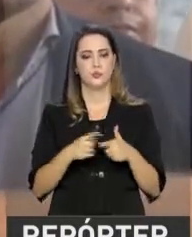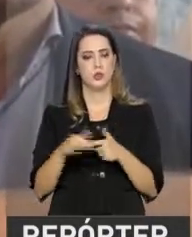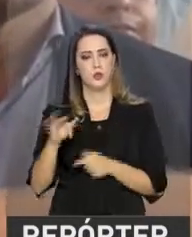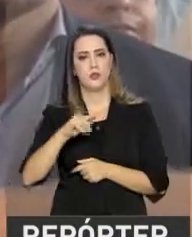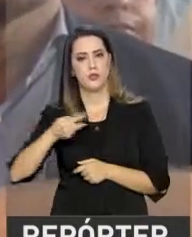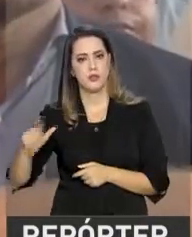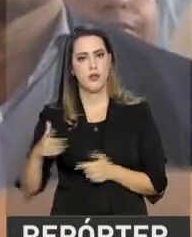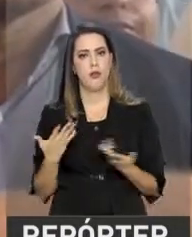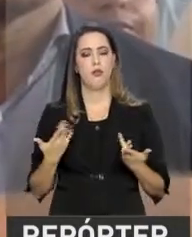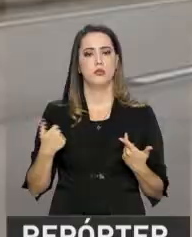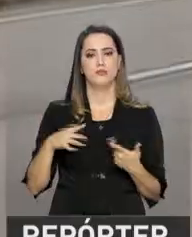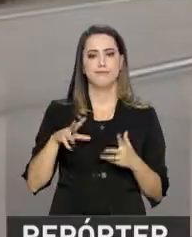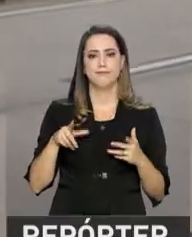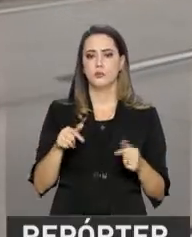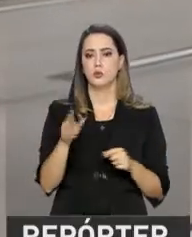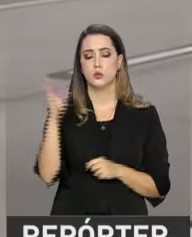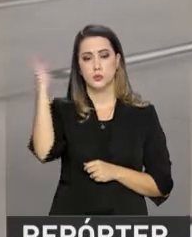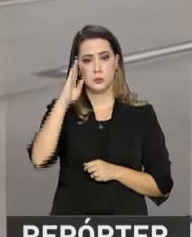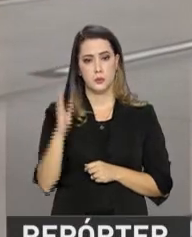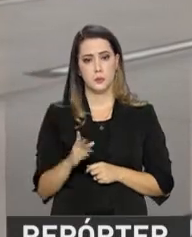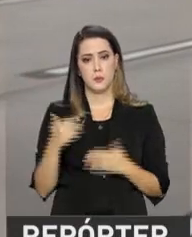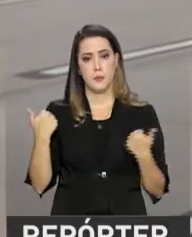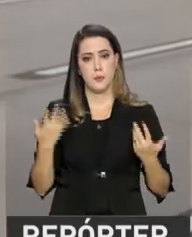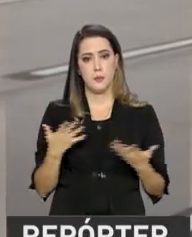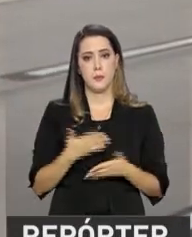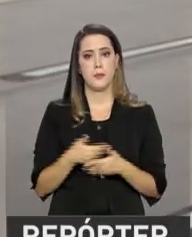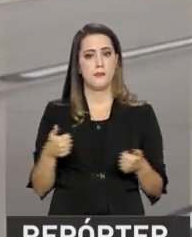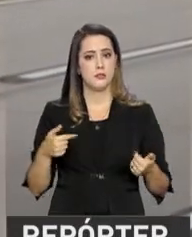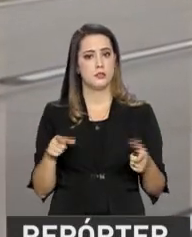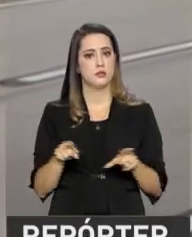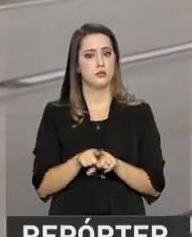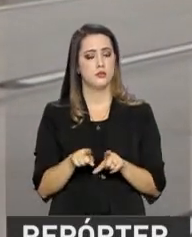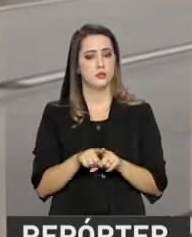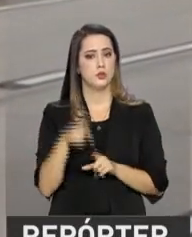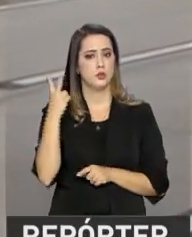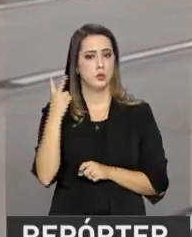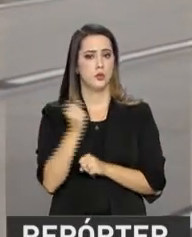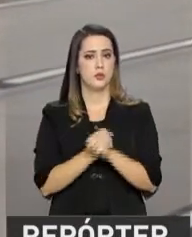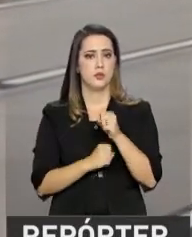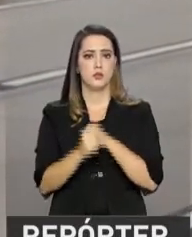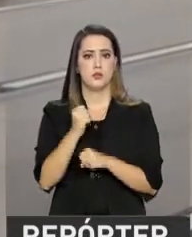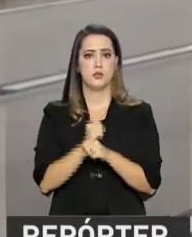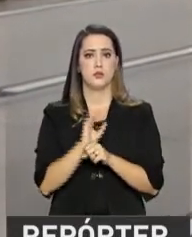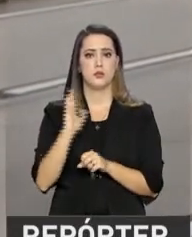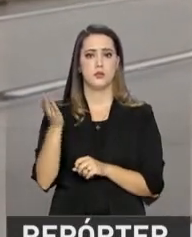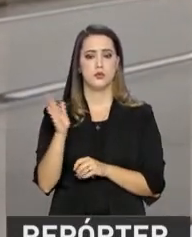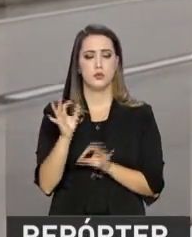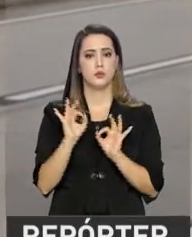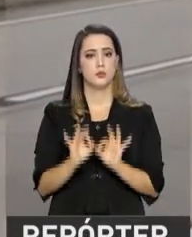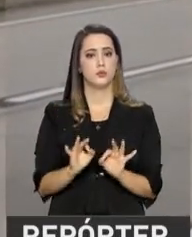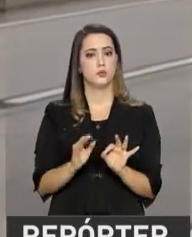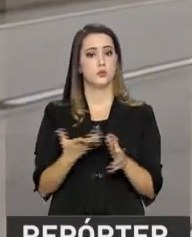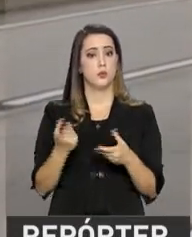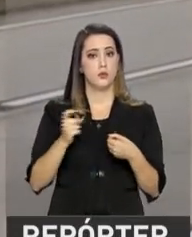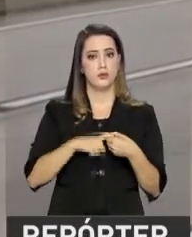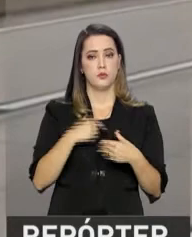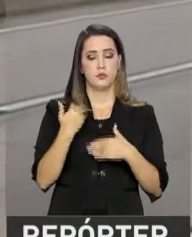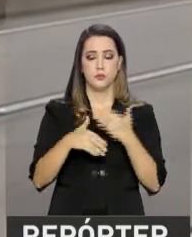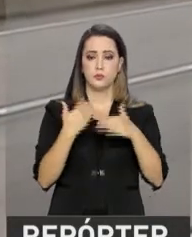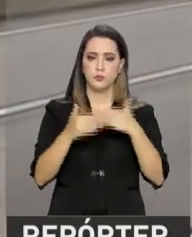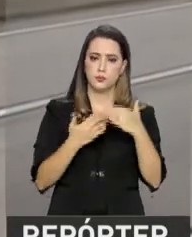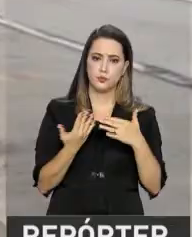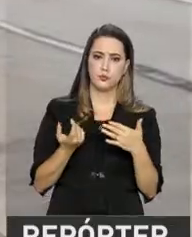fiscal brutal que o país viveu. E o presidente Temer, eu assumi há 2 anos atrás, ele recuperou